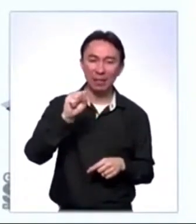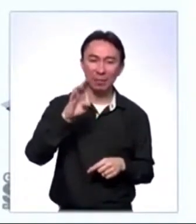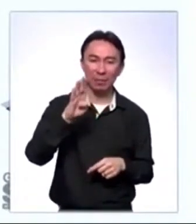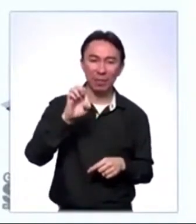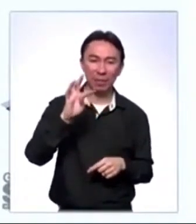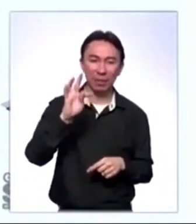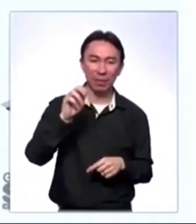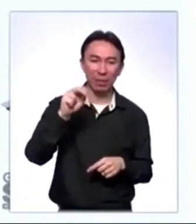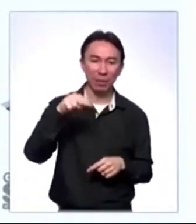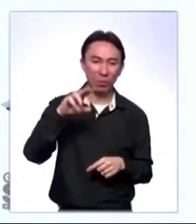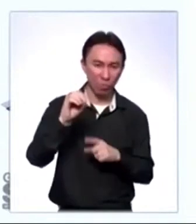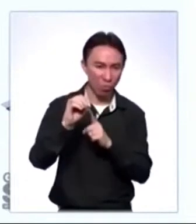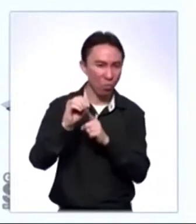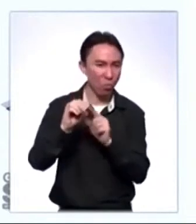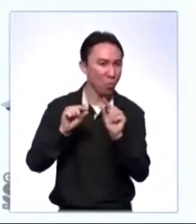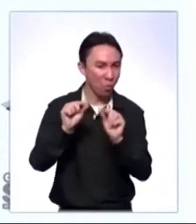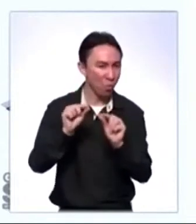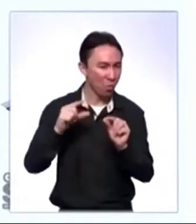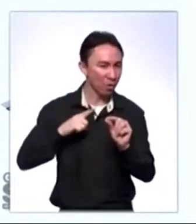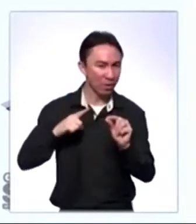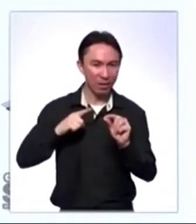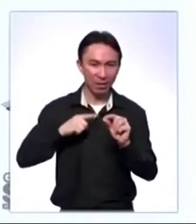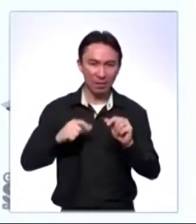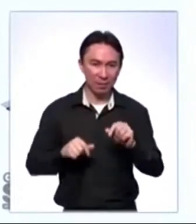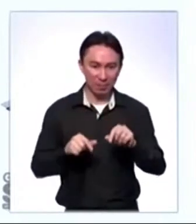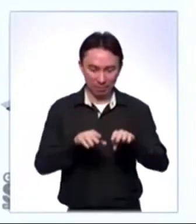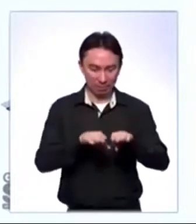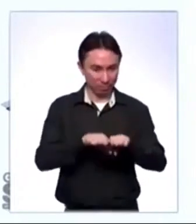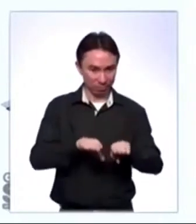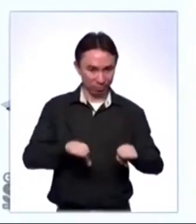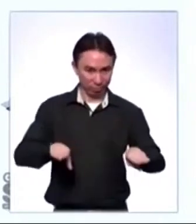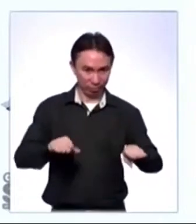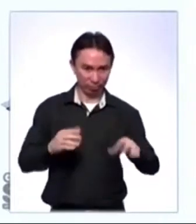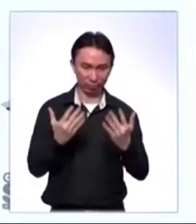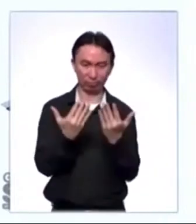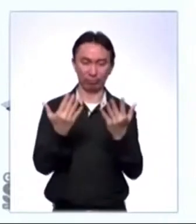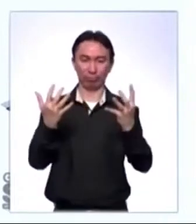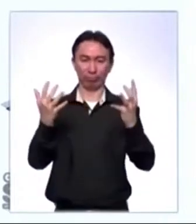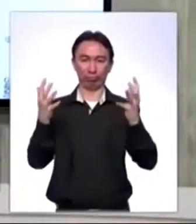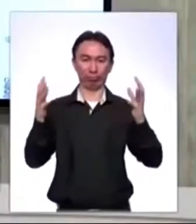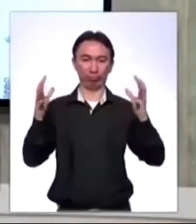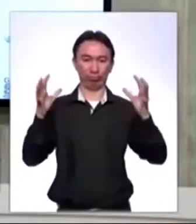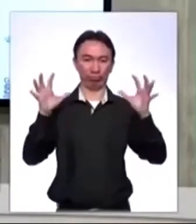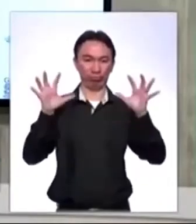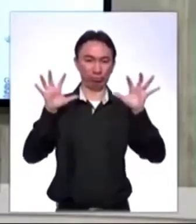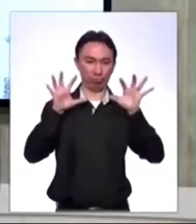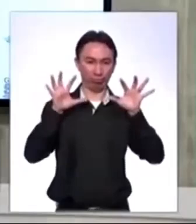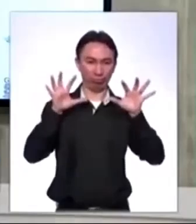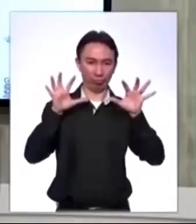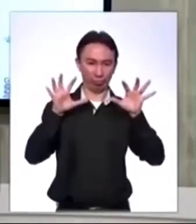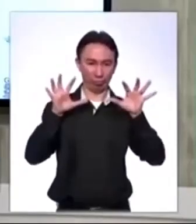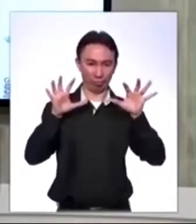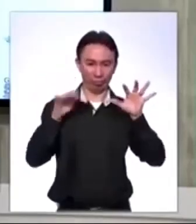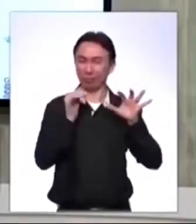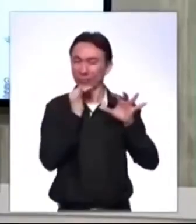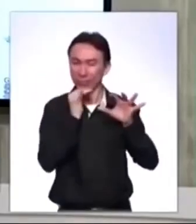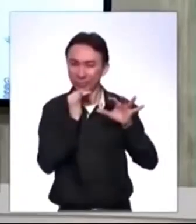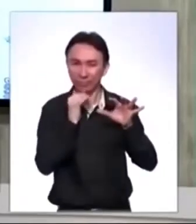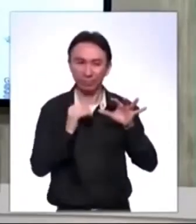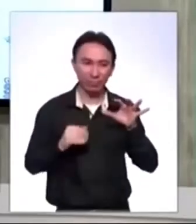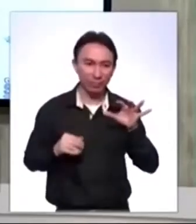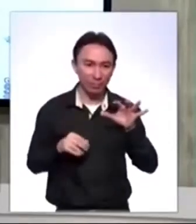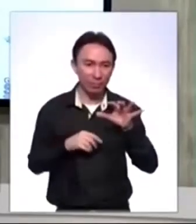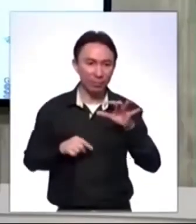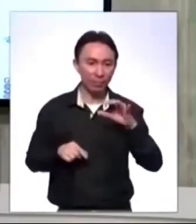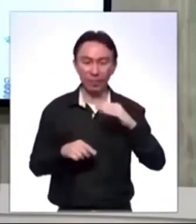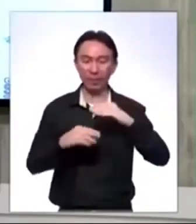elisabetano? Dá uma olhadinha, ó. Ele tem um proscênio prolongado. Né? Então o que acontece? É como se você tivesse, aqui está o palco, você tem uma